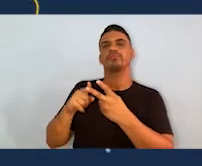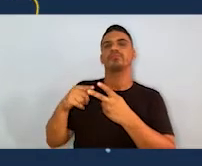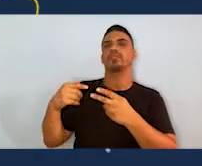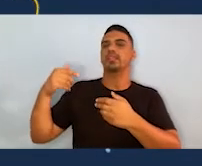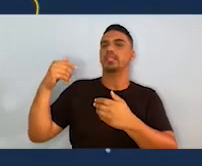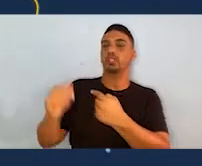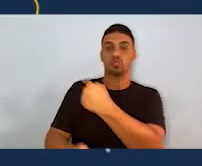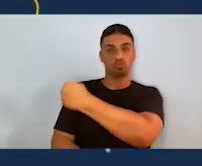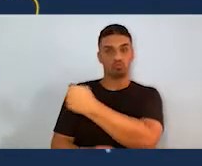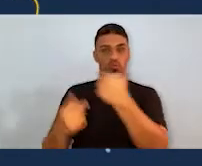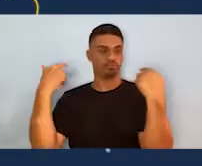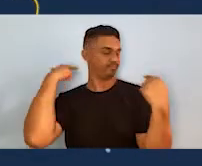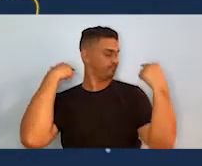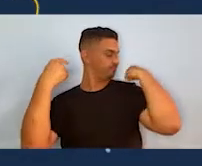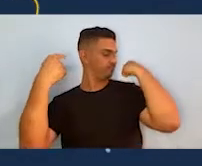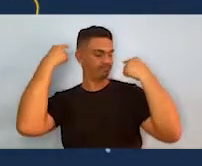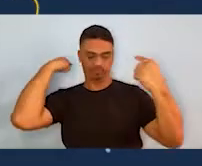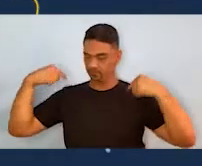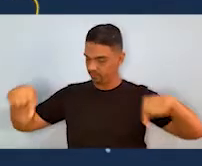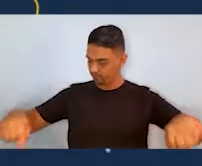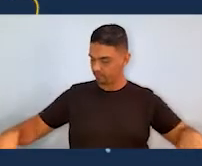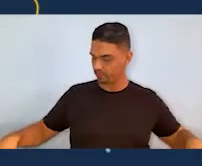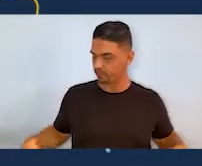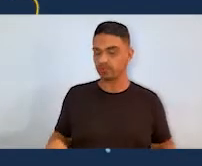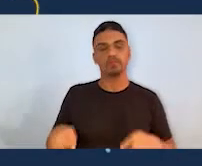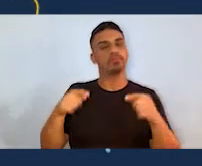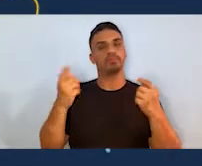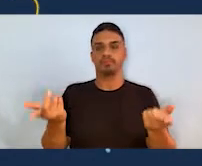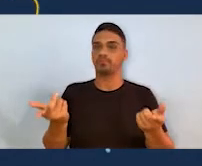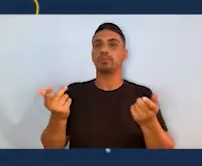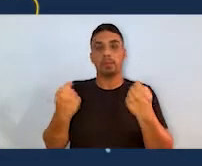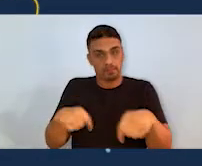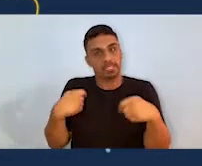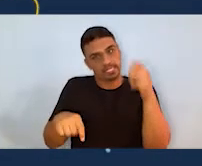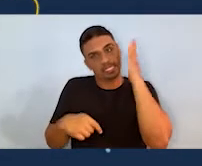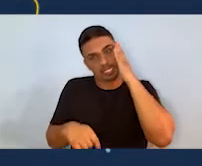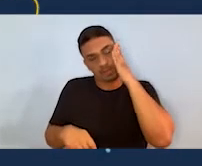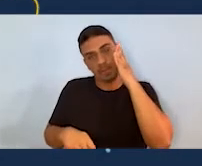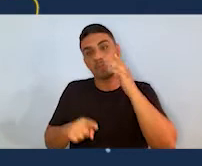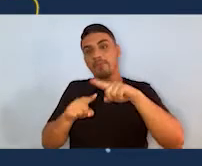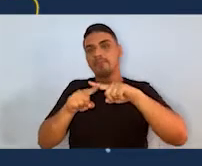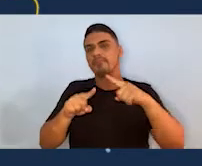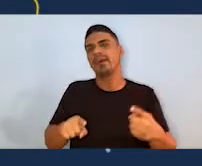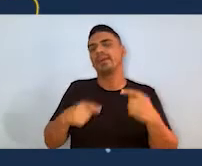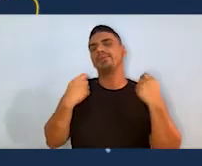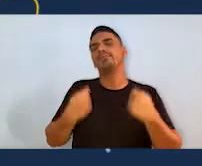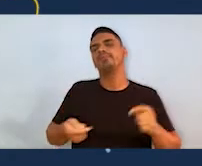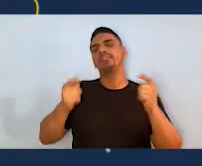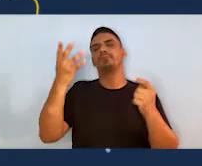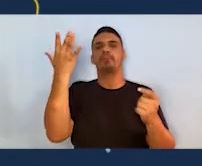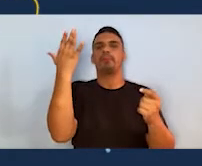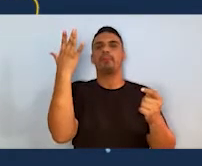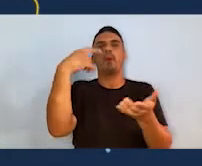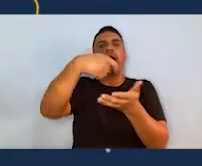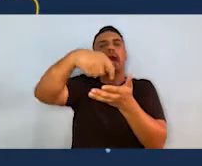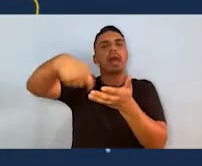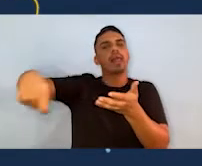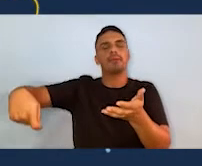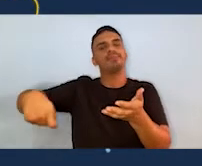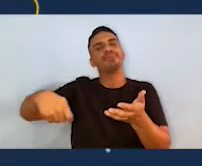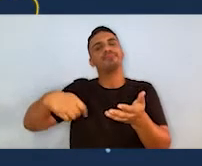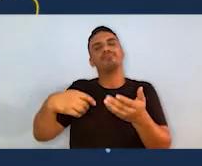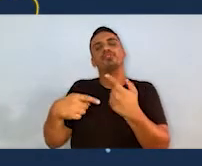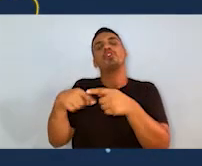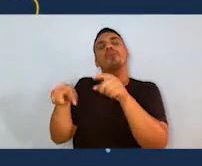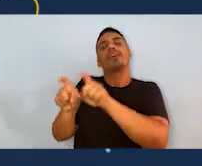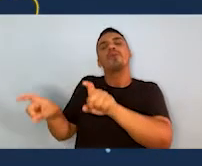de pegar na caneta, rabiscar e desenhar. Você vai mexer no mouse, você vai ter que usar tanta coordenação motora quanto lá para usar o Facebook. A menos que